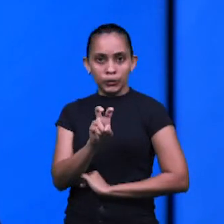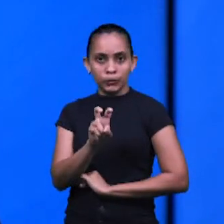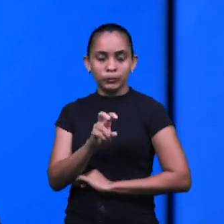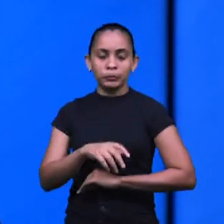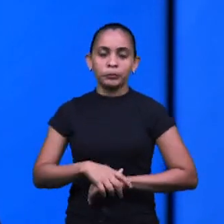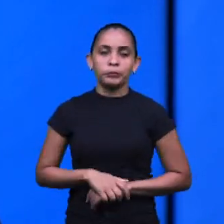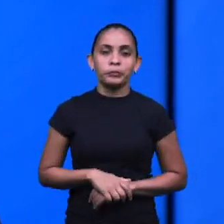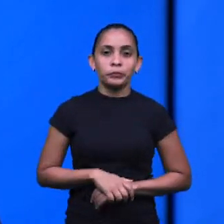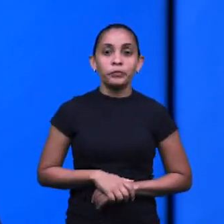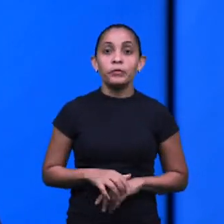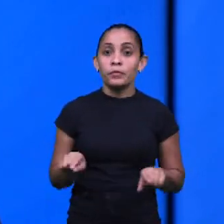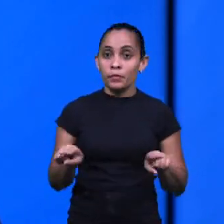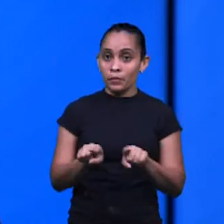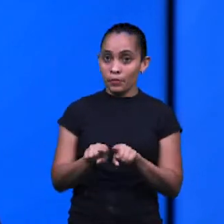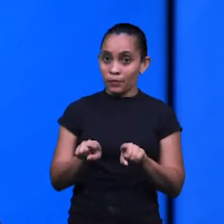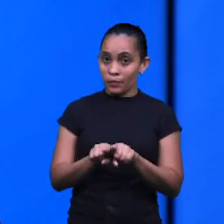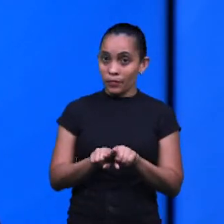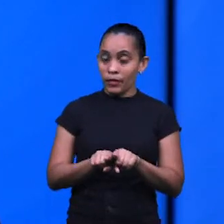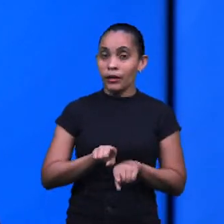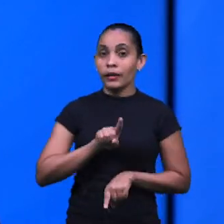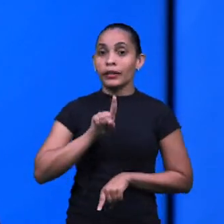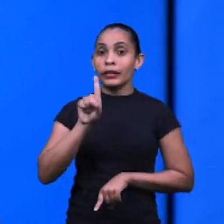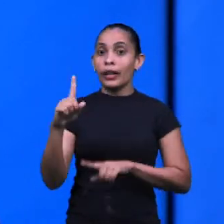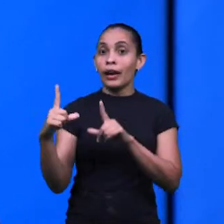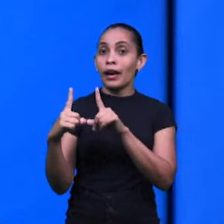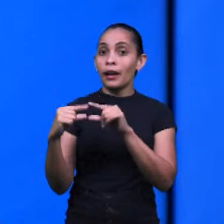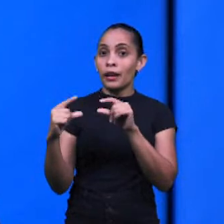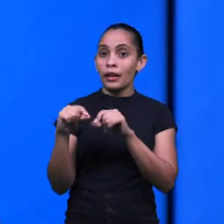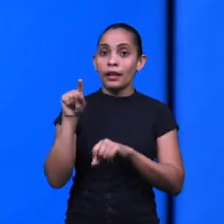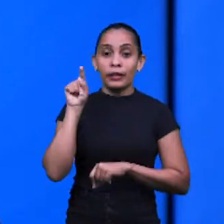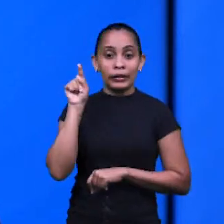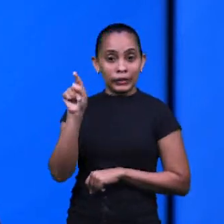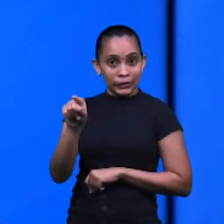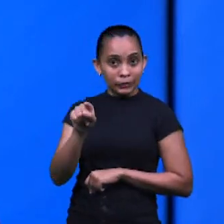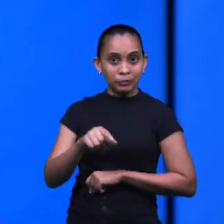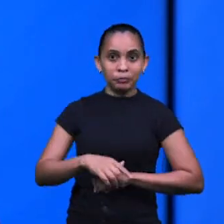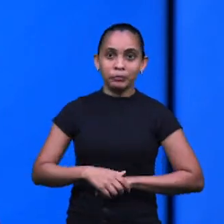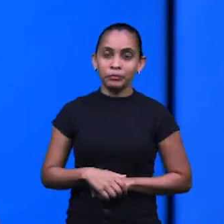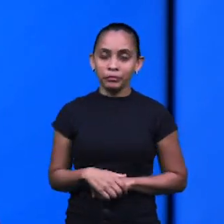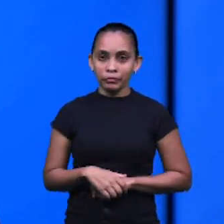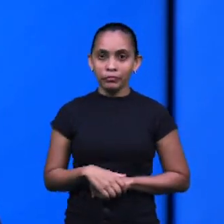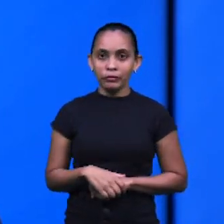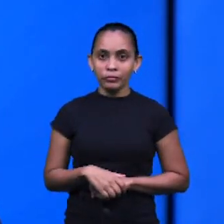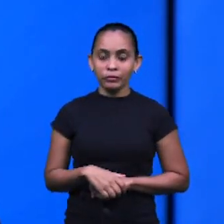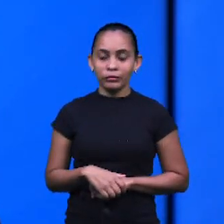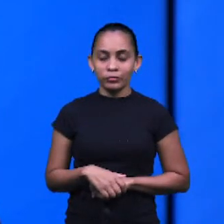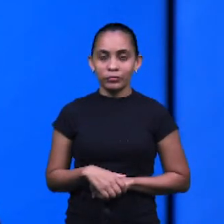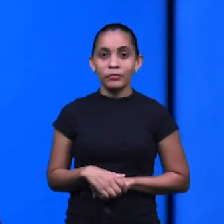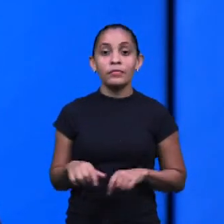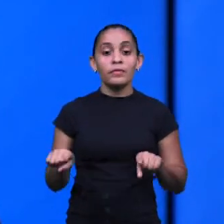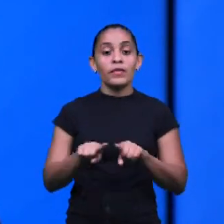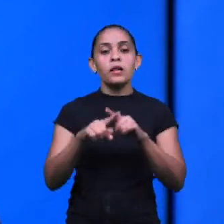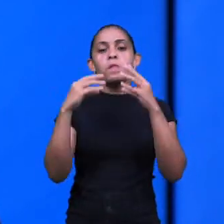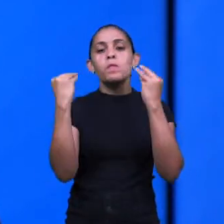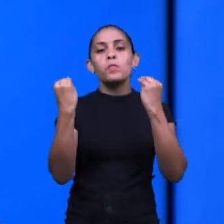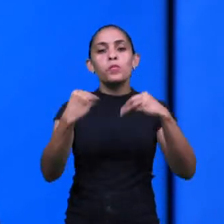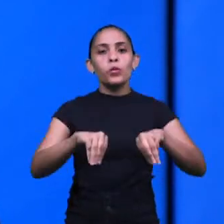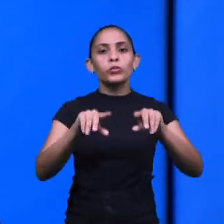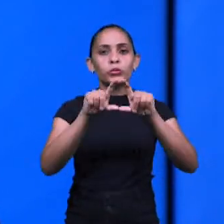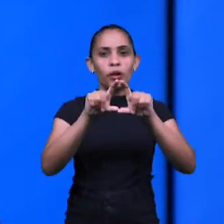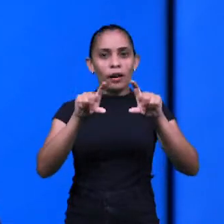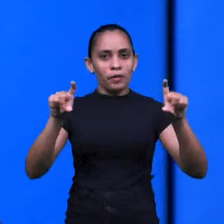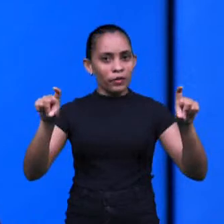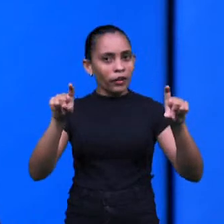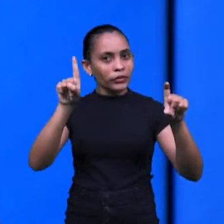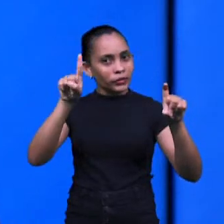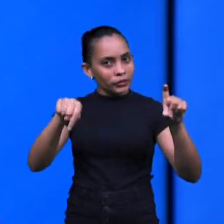vem do Distrito Federal, da nossa igreja lá em Vila Planalto, no Distrito Federal. E quem postou essa frase